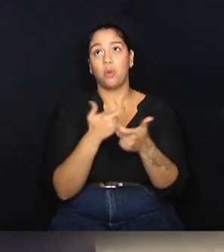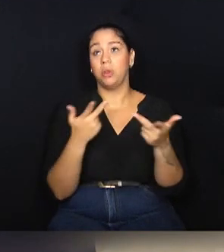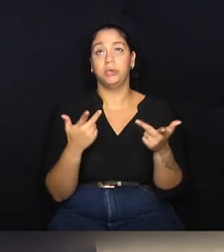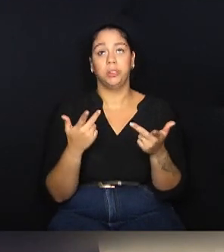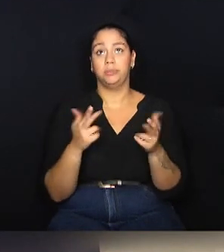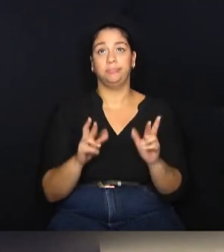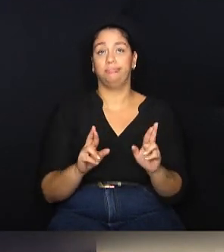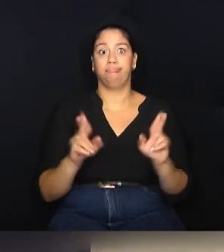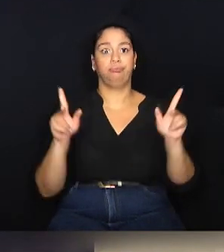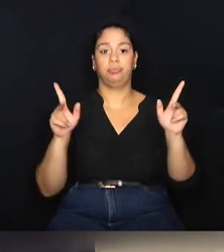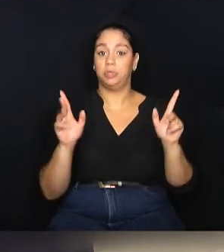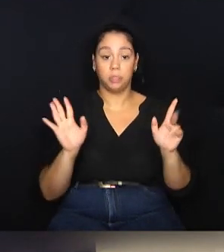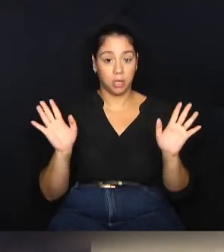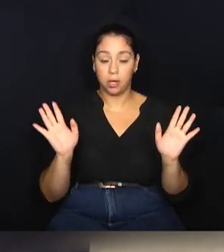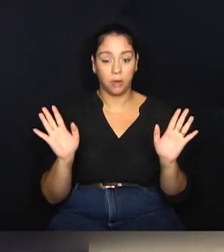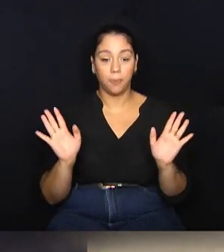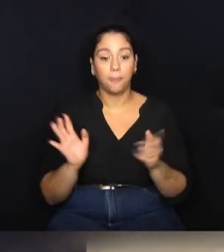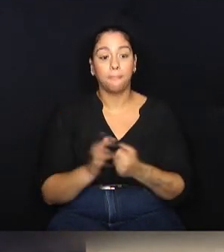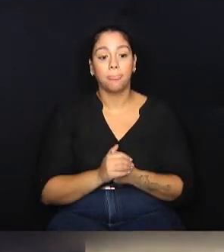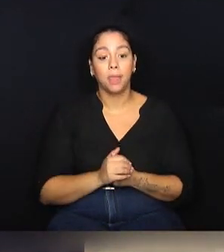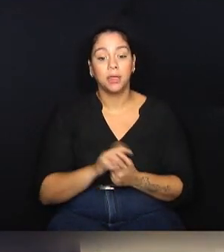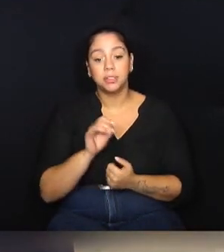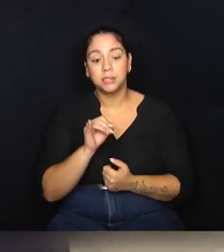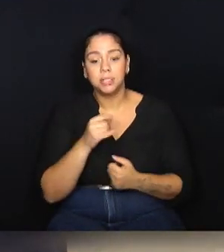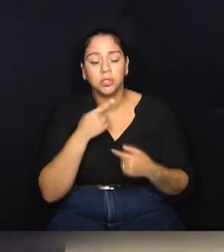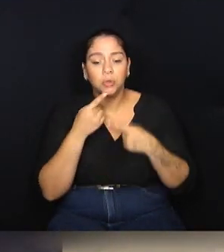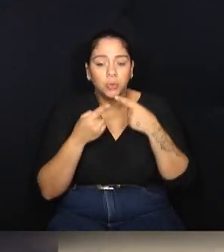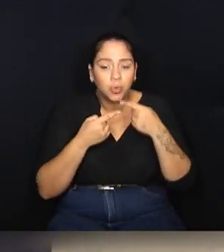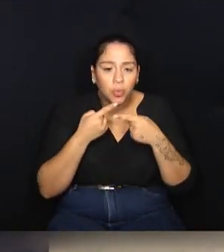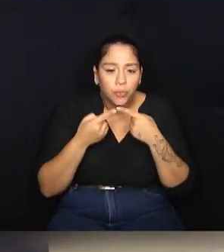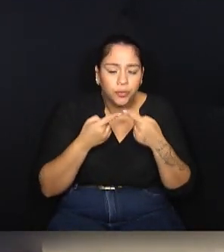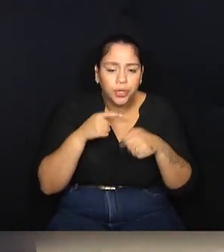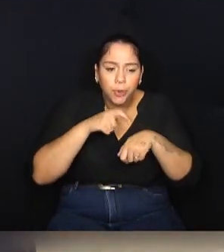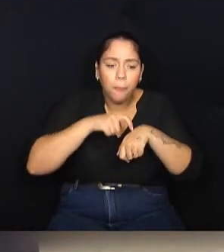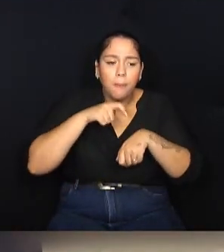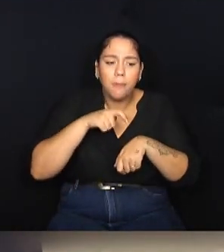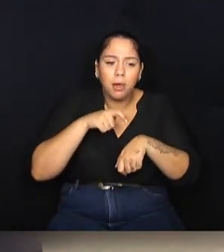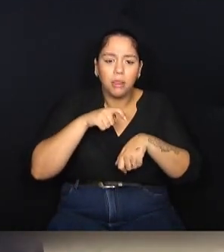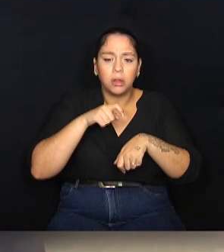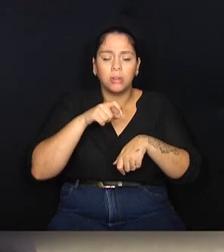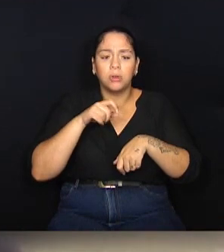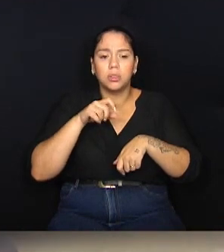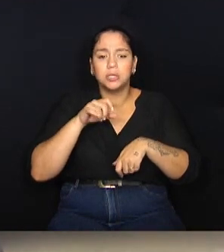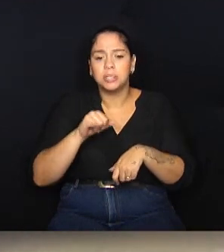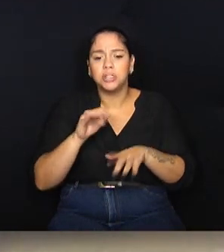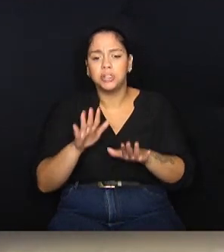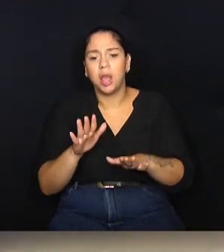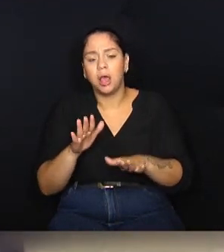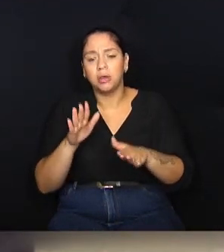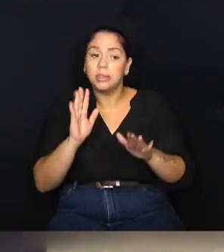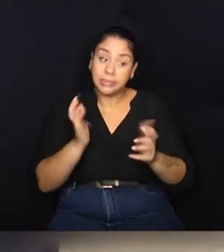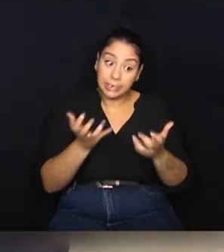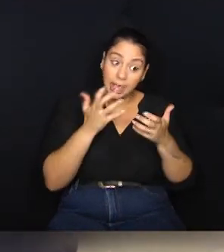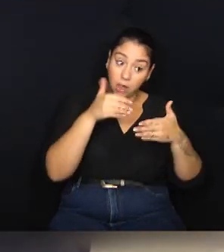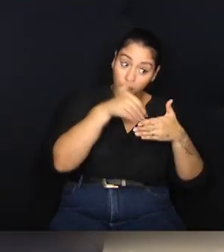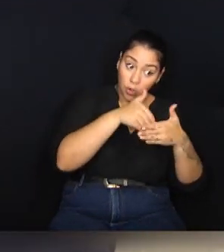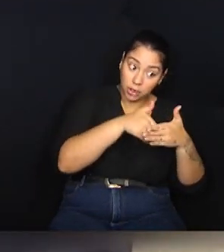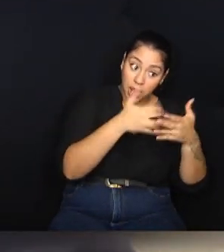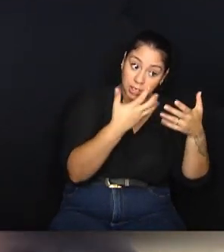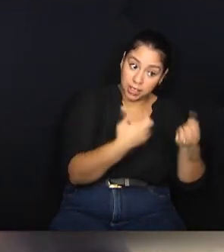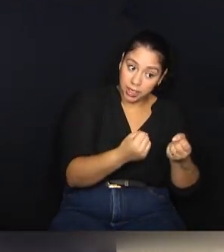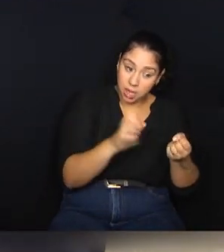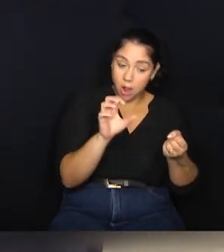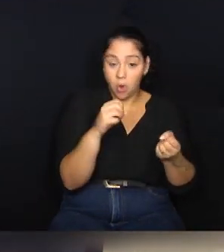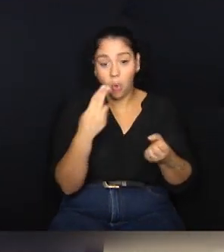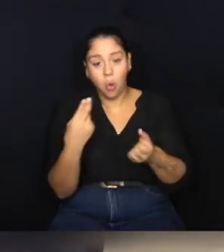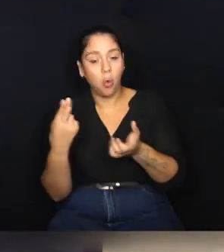nessa caminhada. Ou dúvida no momento, às vezes a pessoa já tem uma predisposição de votar favorável ou contrário,